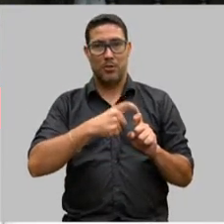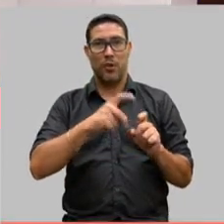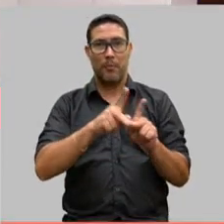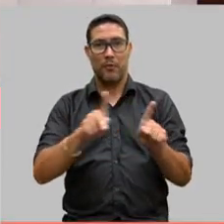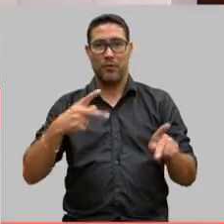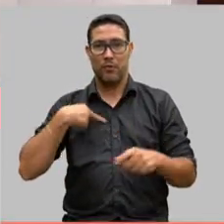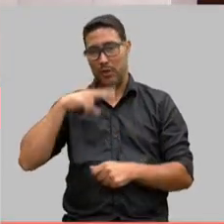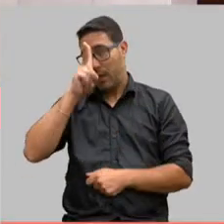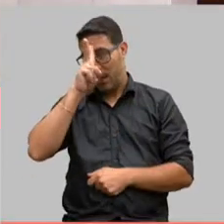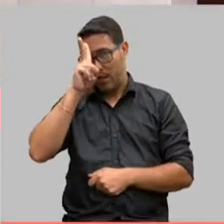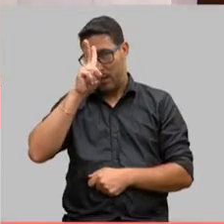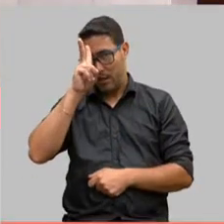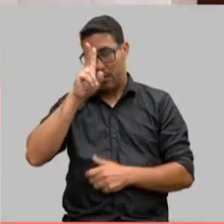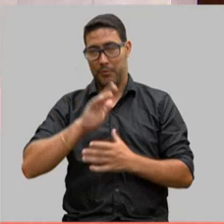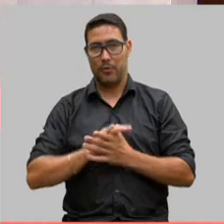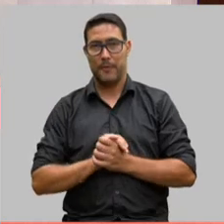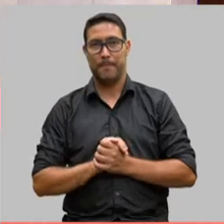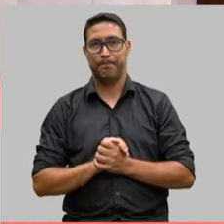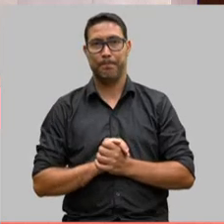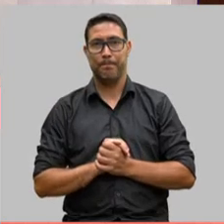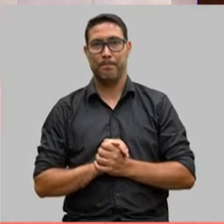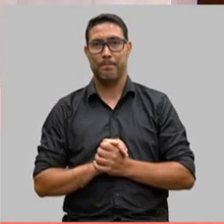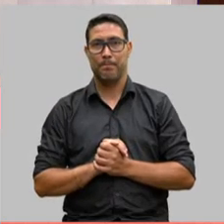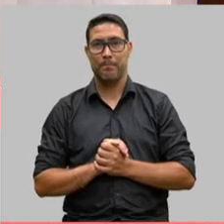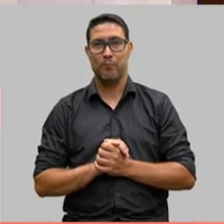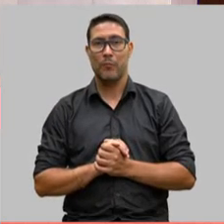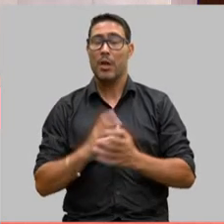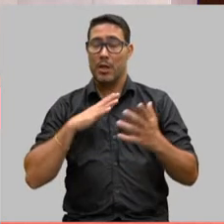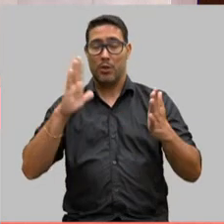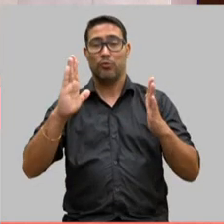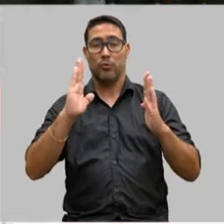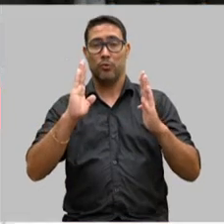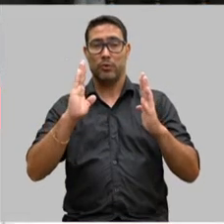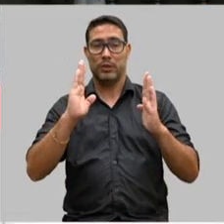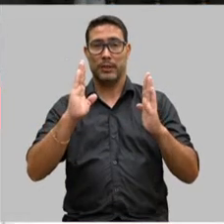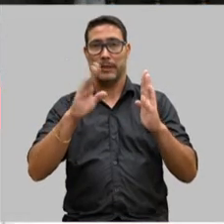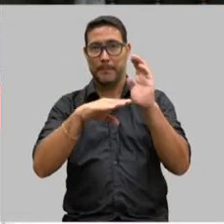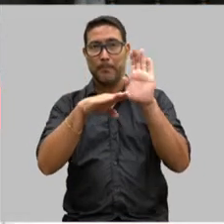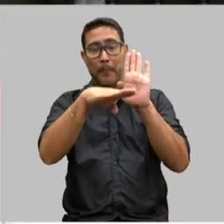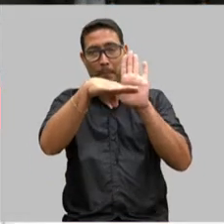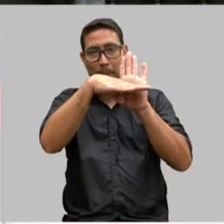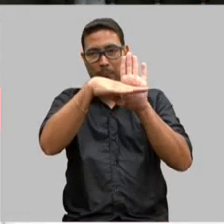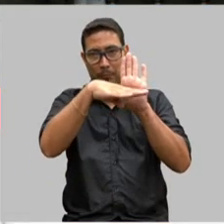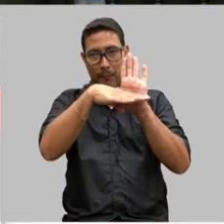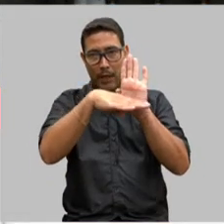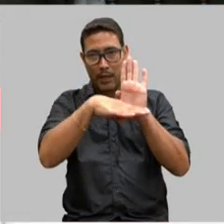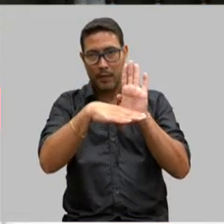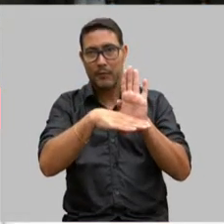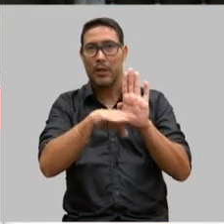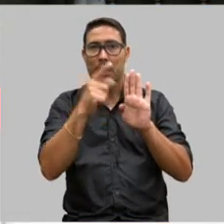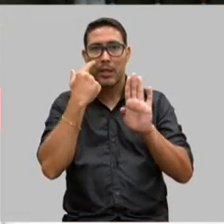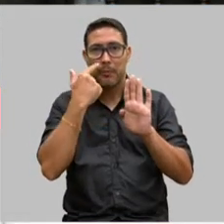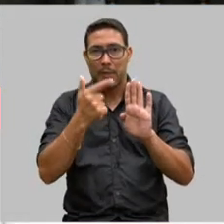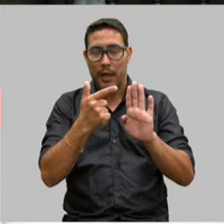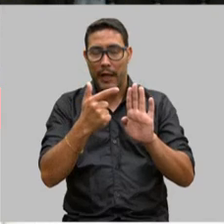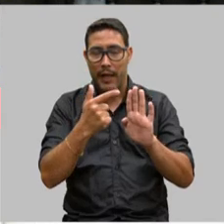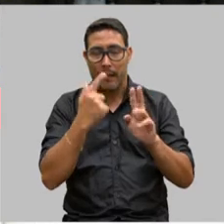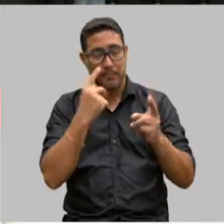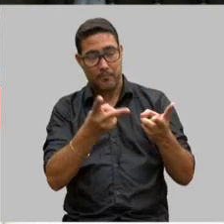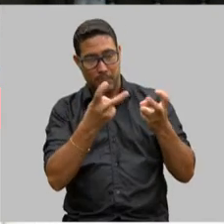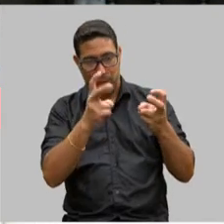né? E um dos parâmetros que eu tenho para exatamente evoluir a doença